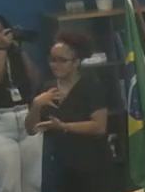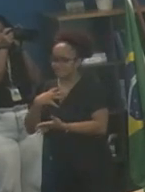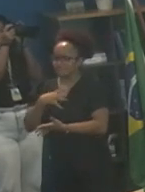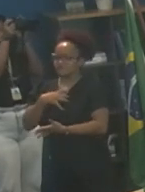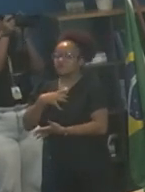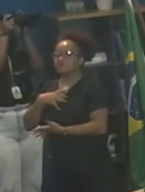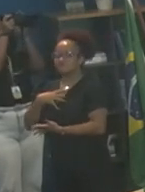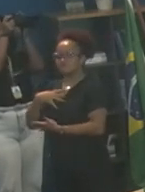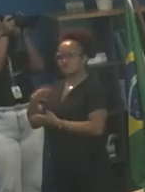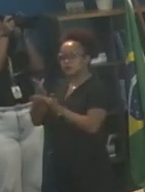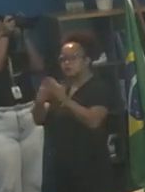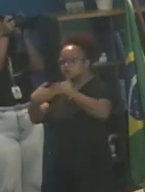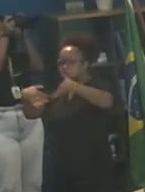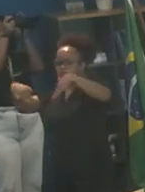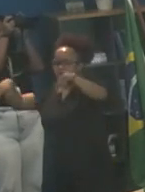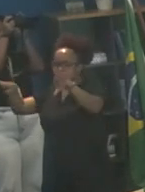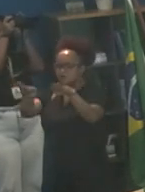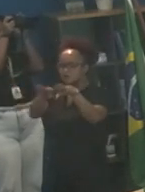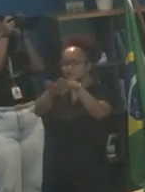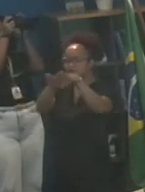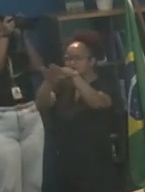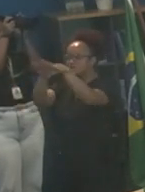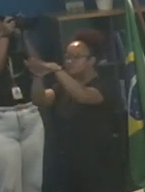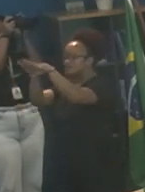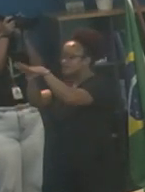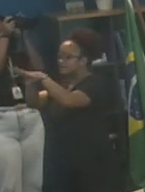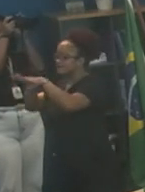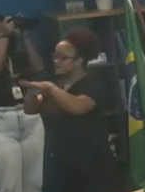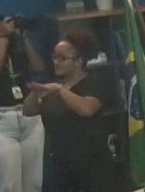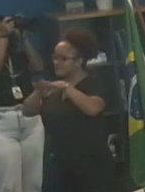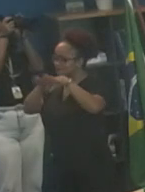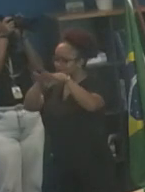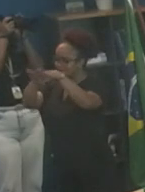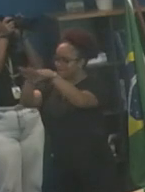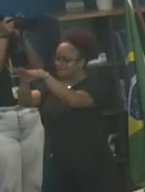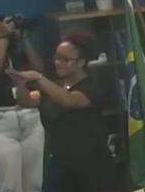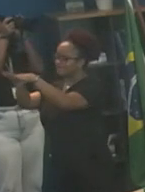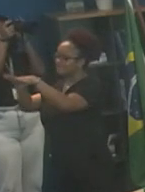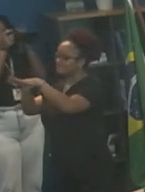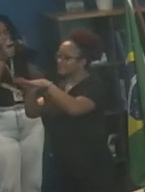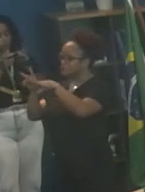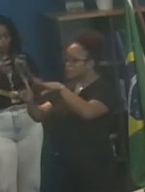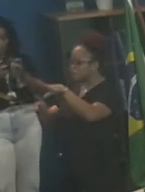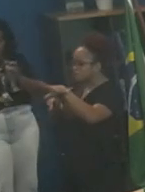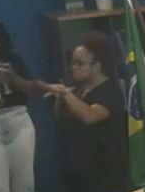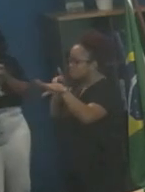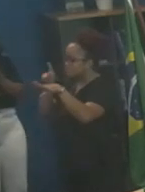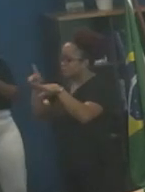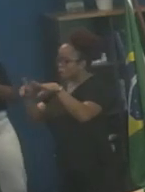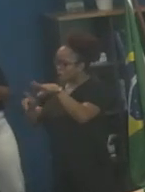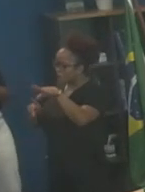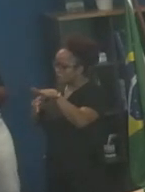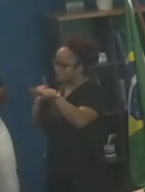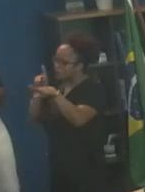instante. Se o penhor dessa igualdade